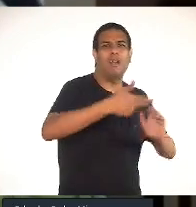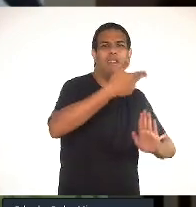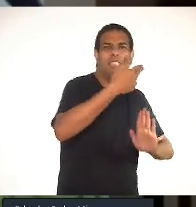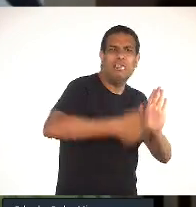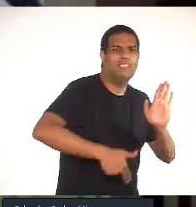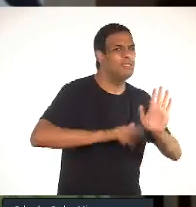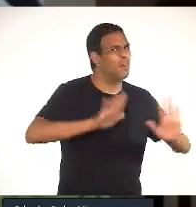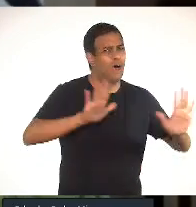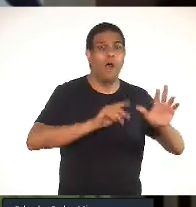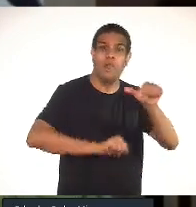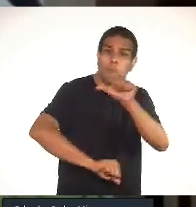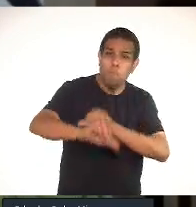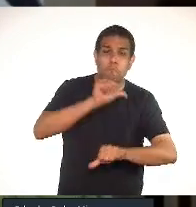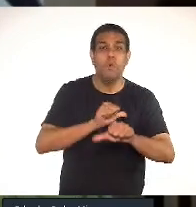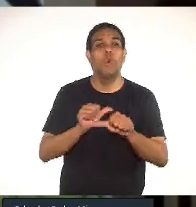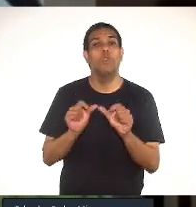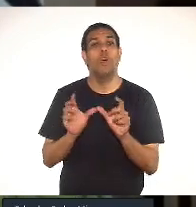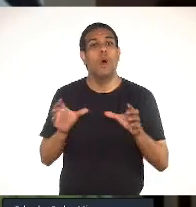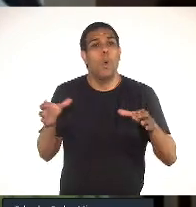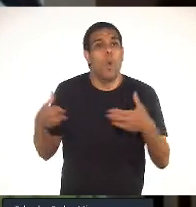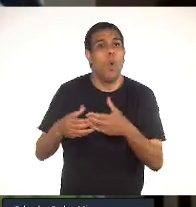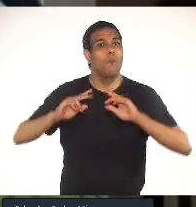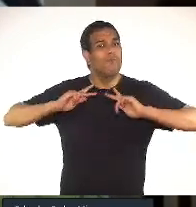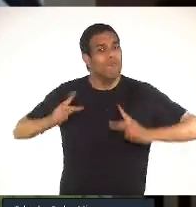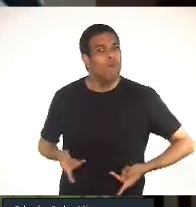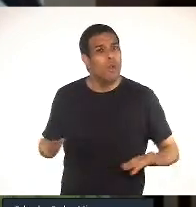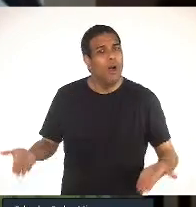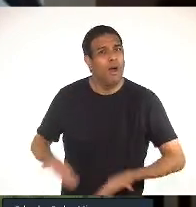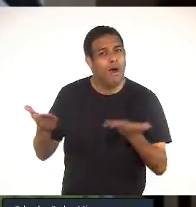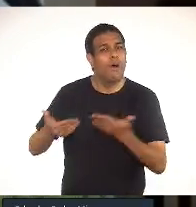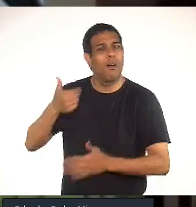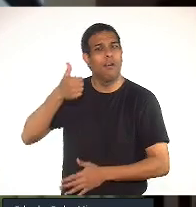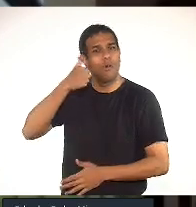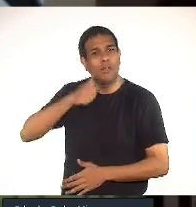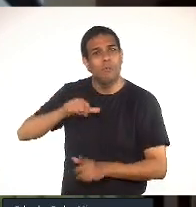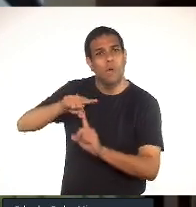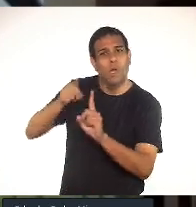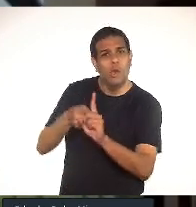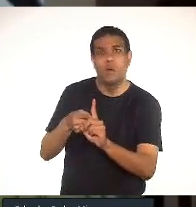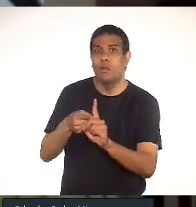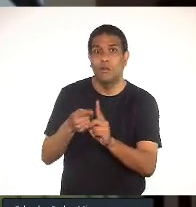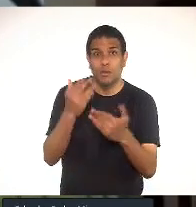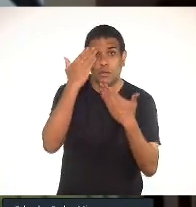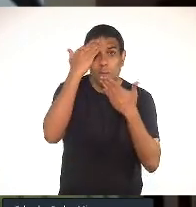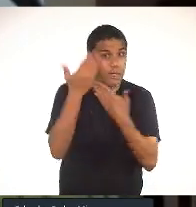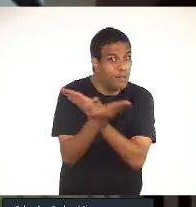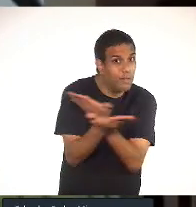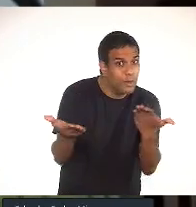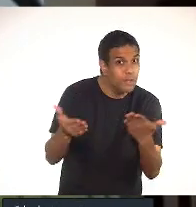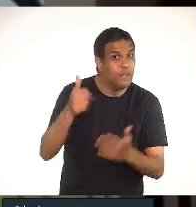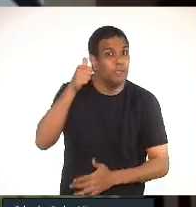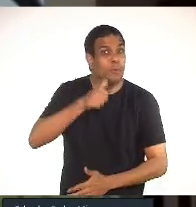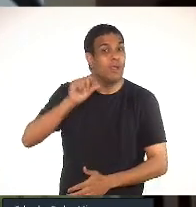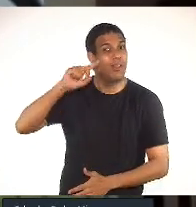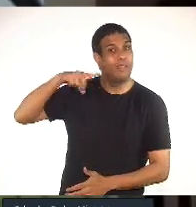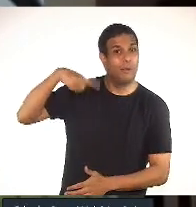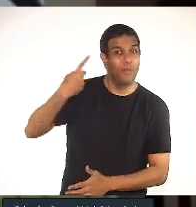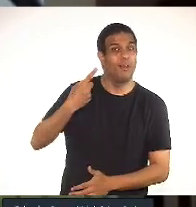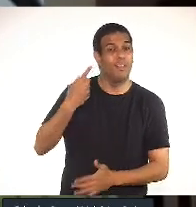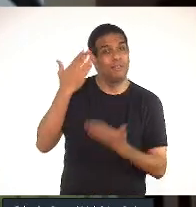que provoca problemas para a saúde da mulher. Então, era isso. Obrigado a todas, a todos,